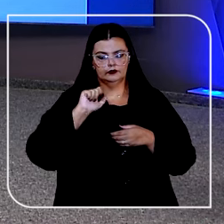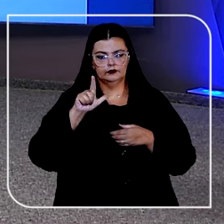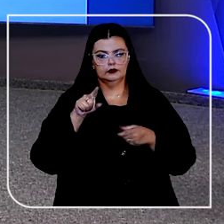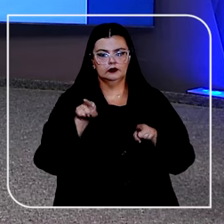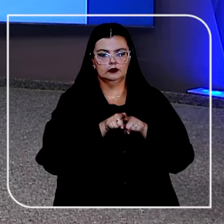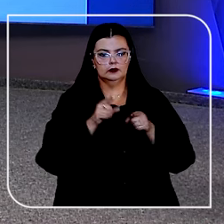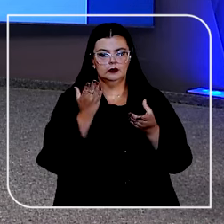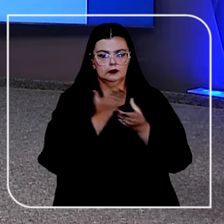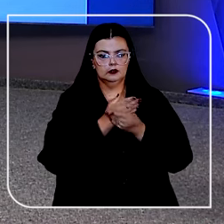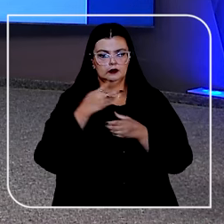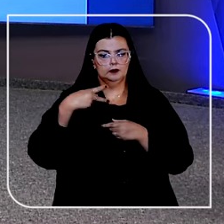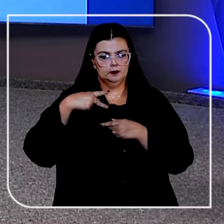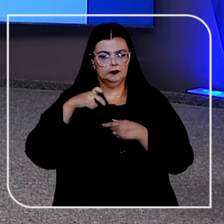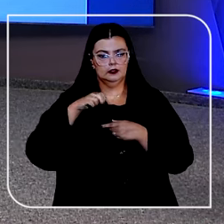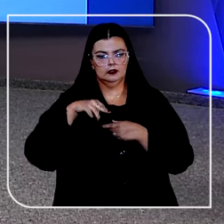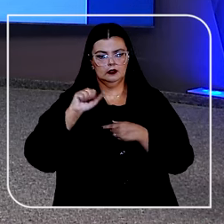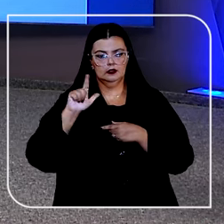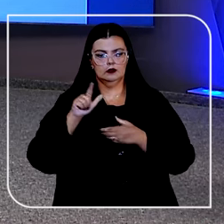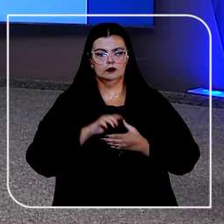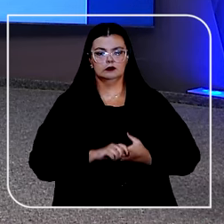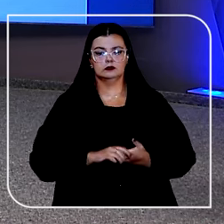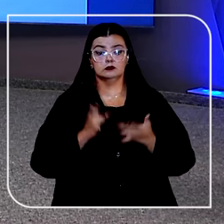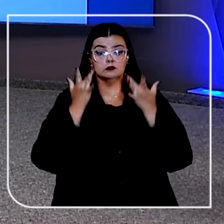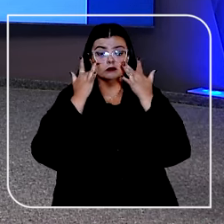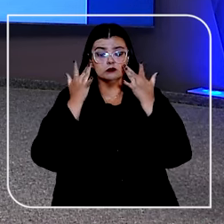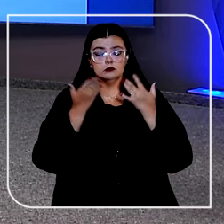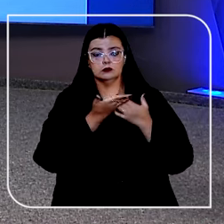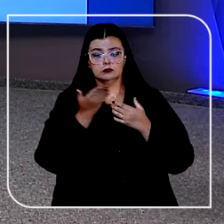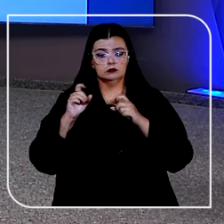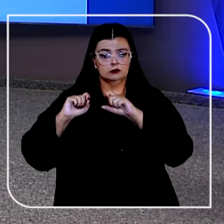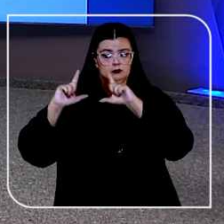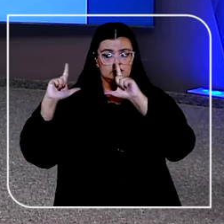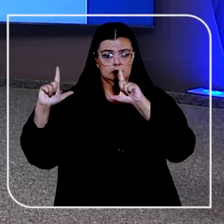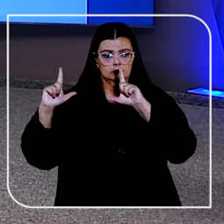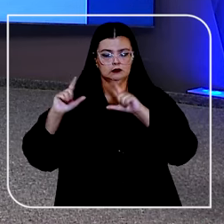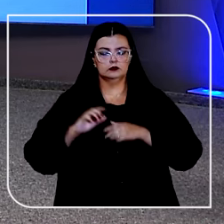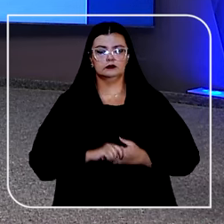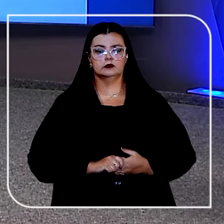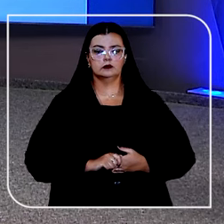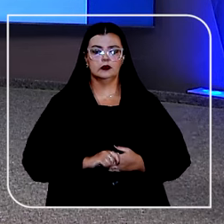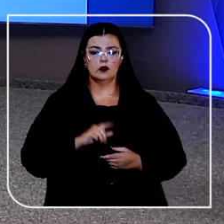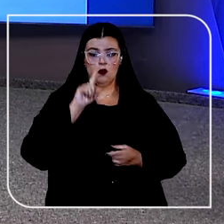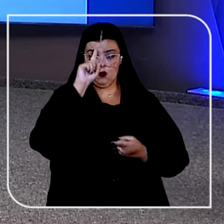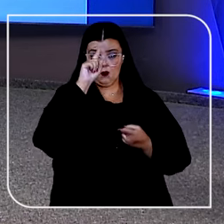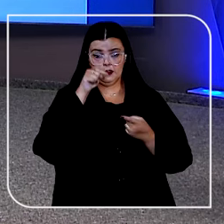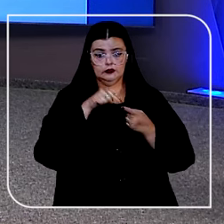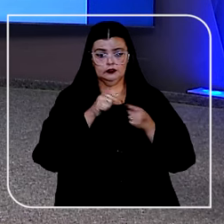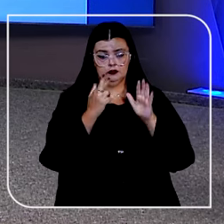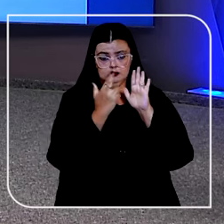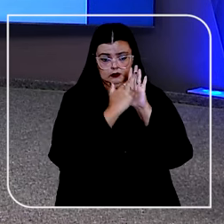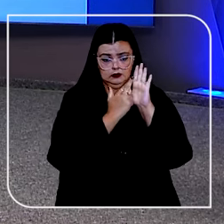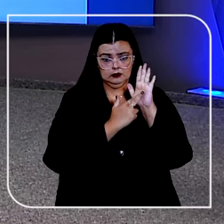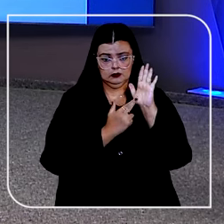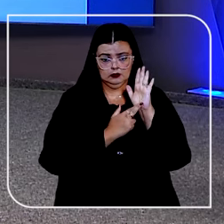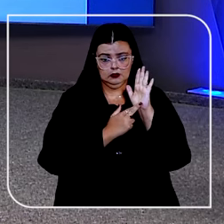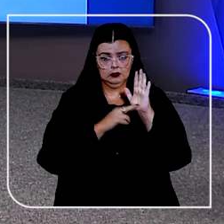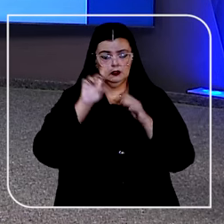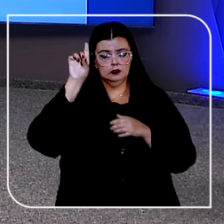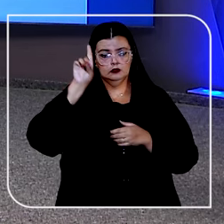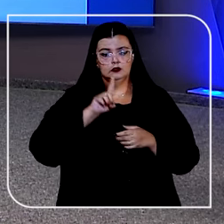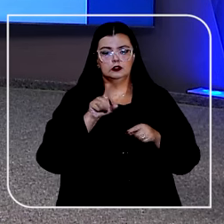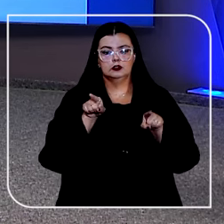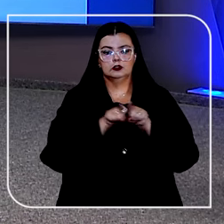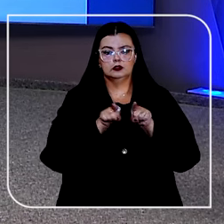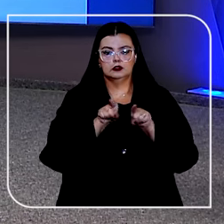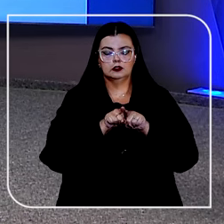código de processo penal como vocês podem ver aqui na arte O objetivo dessa norma é viabilizar o